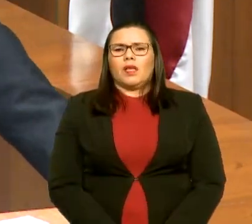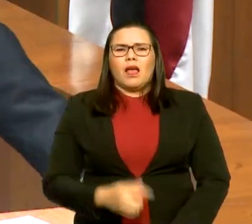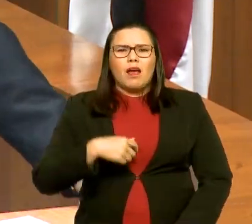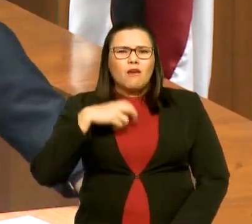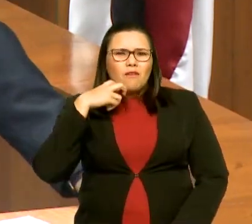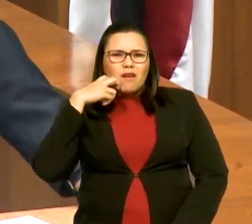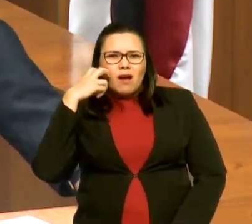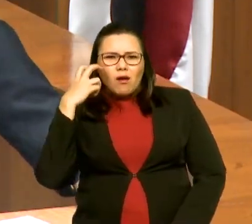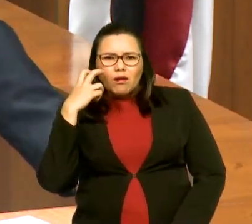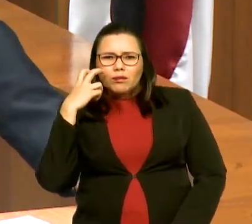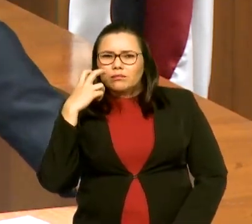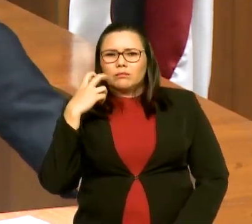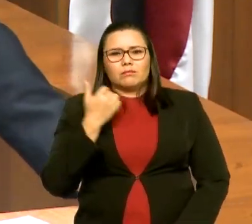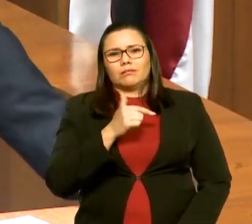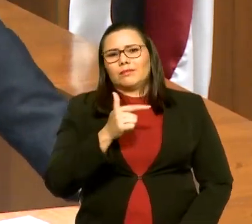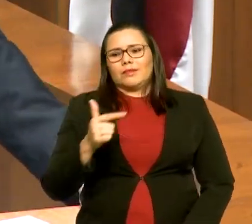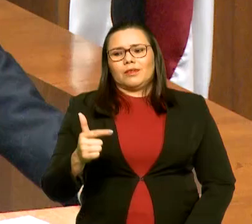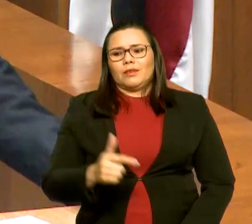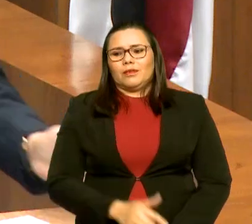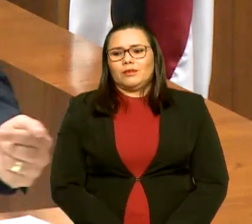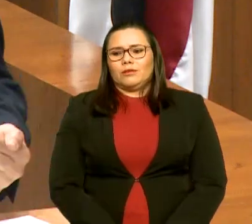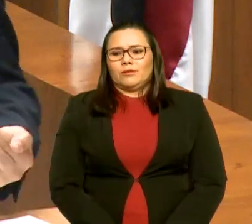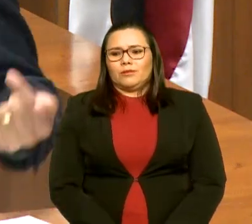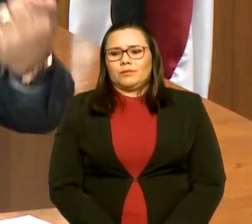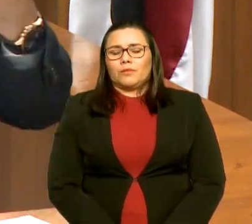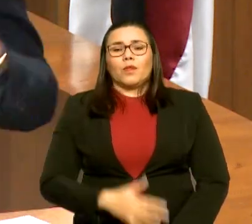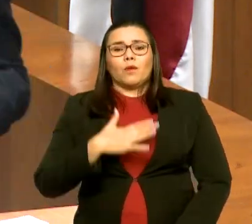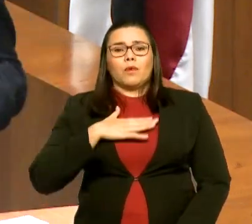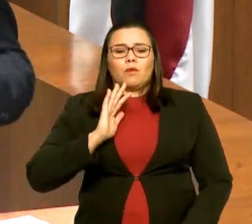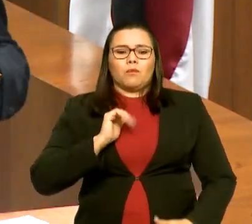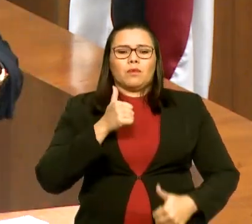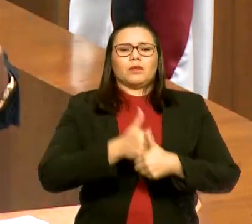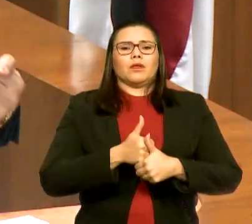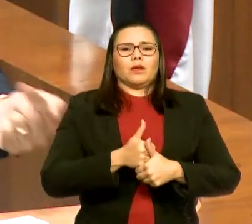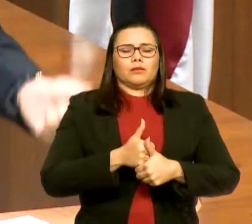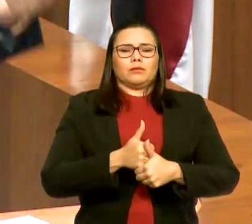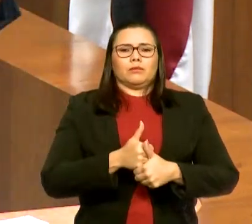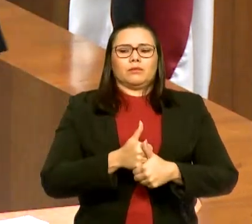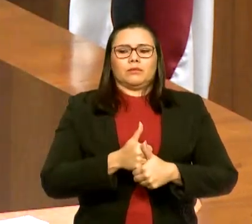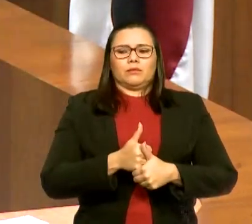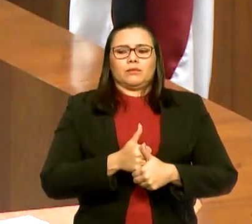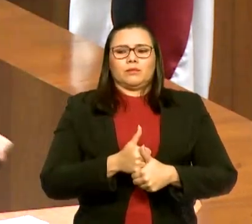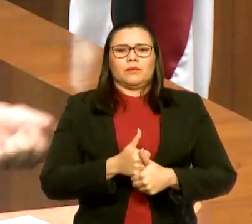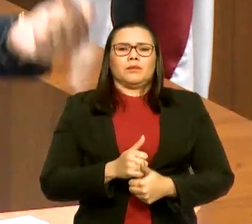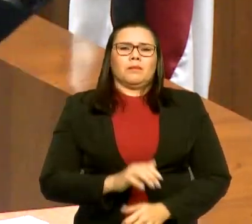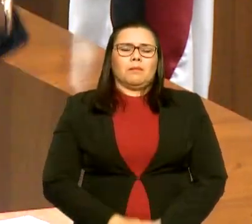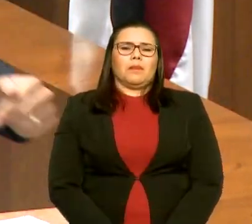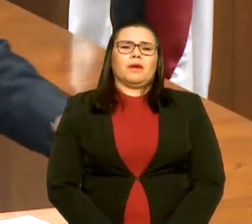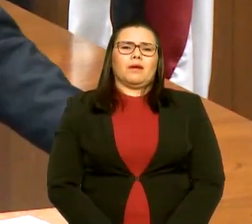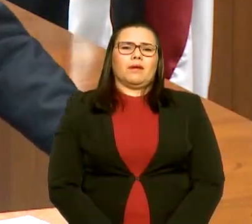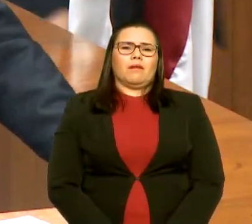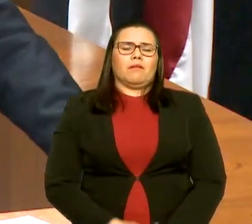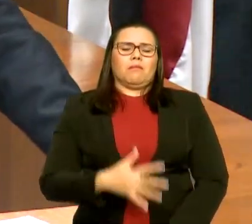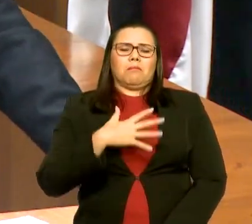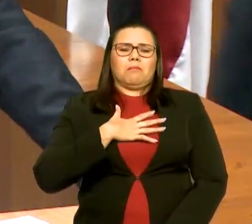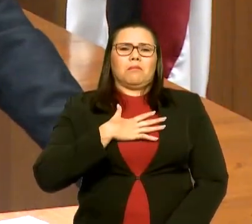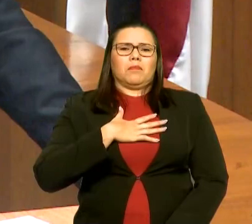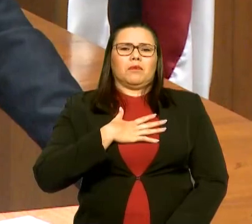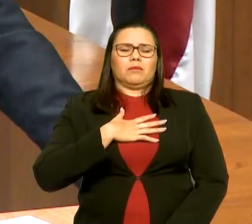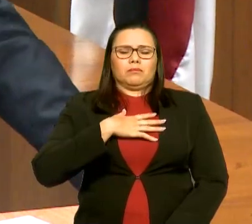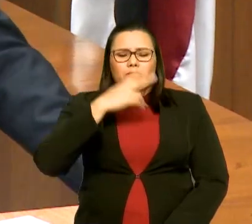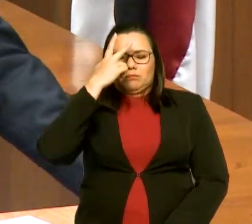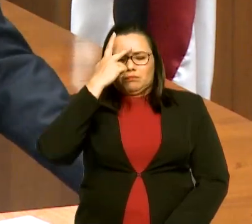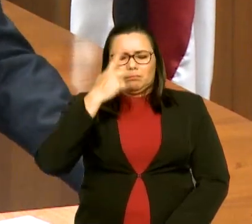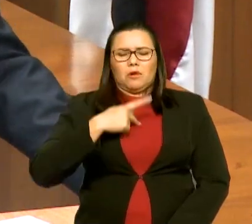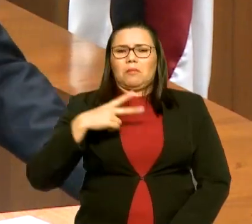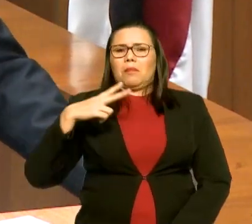as letras. O mandato não existe para meu agrado. O mandato não existe para minha pessoa.